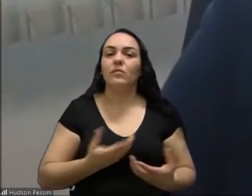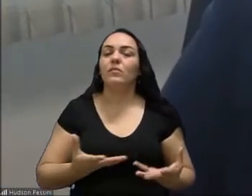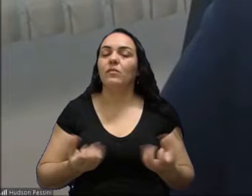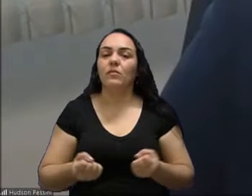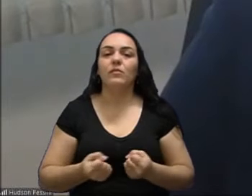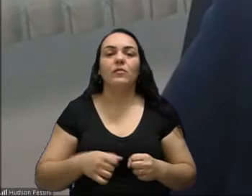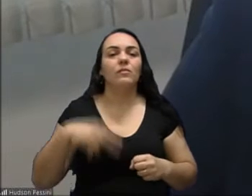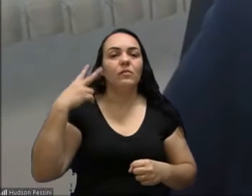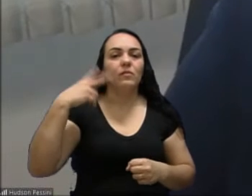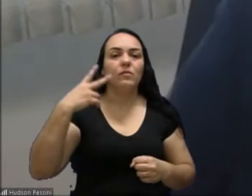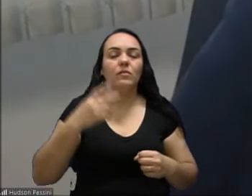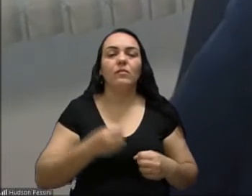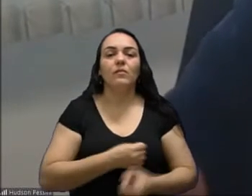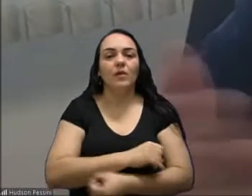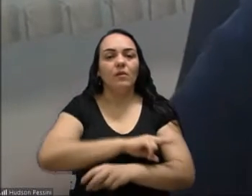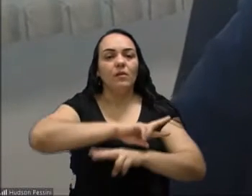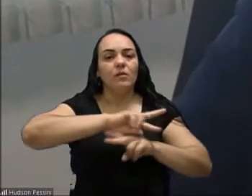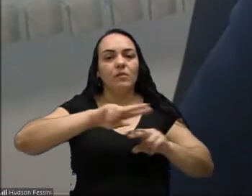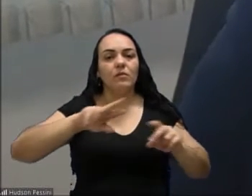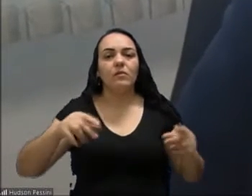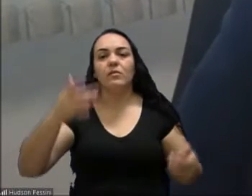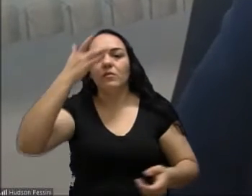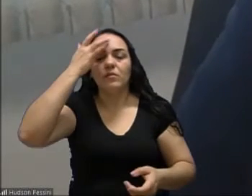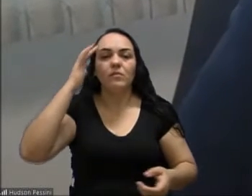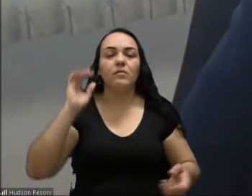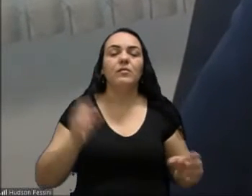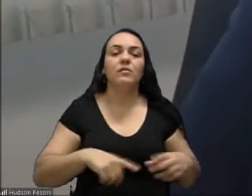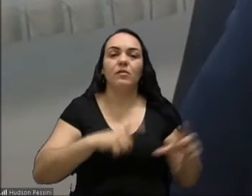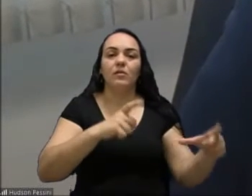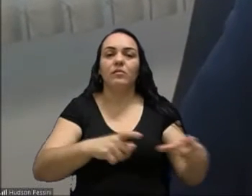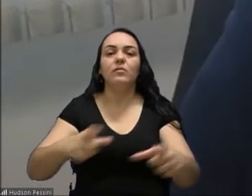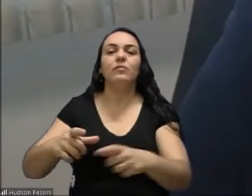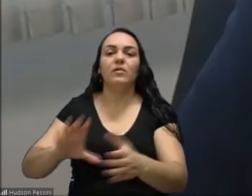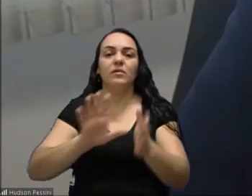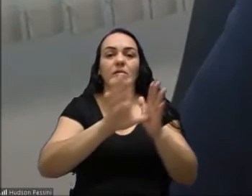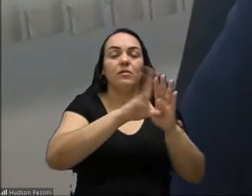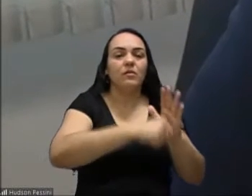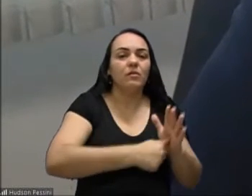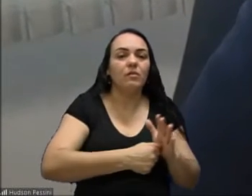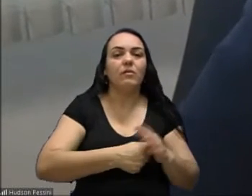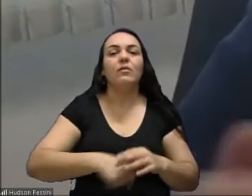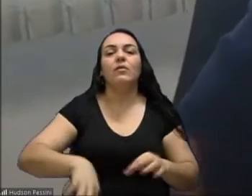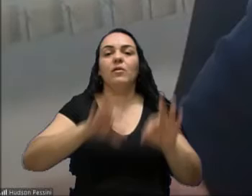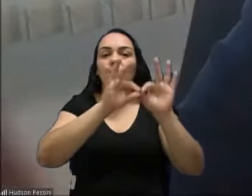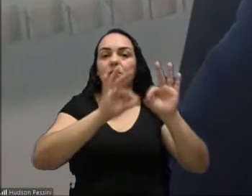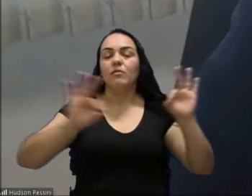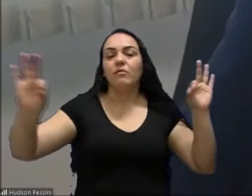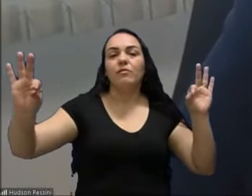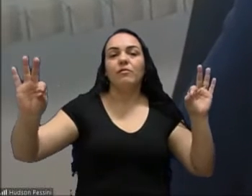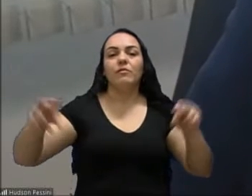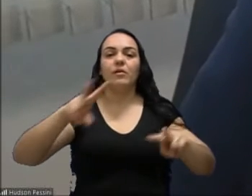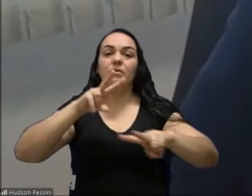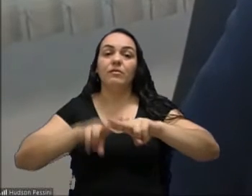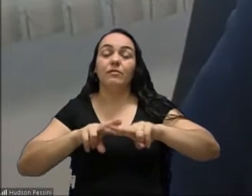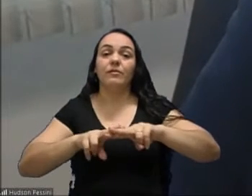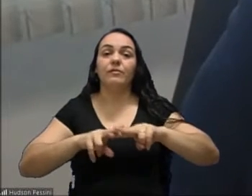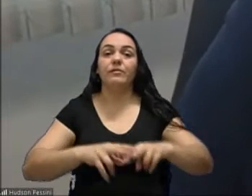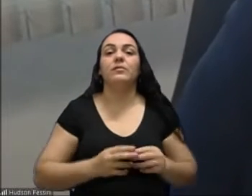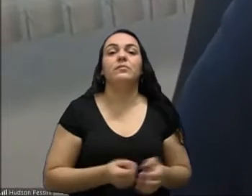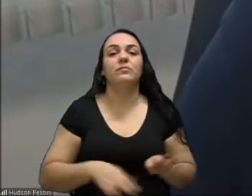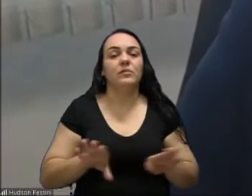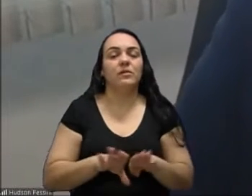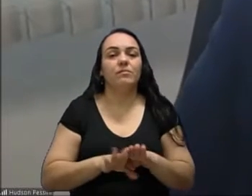e vereadoras a quantidade de infrações que ocorrem hoje de pessoas furtando aliás pegos em flagrante furtando fios